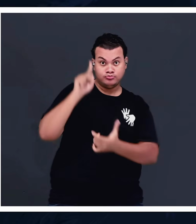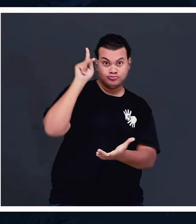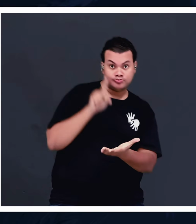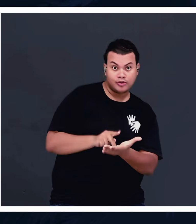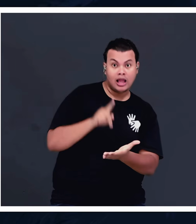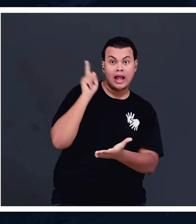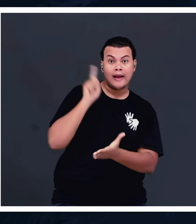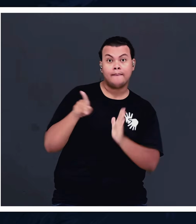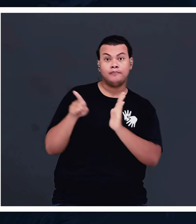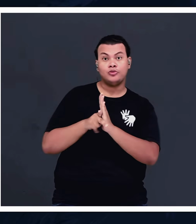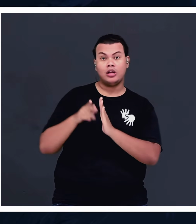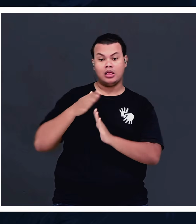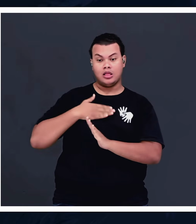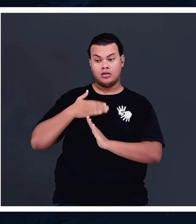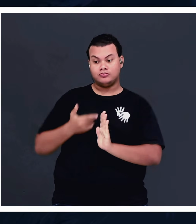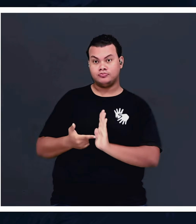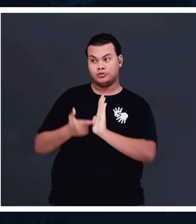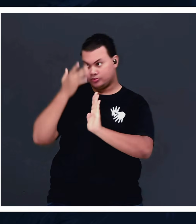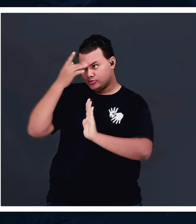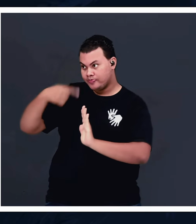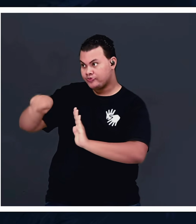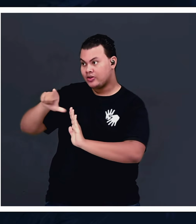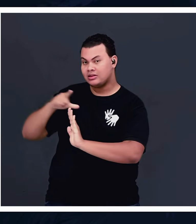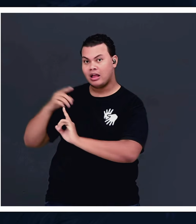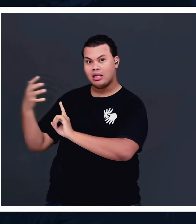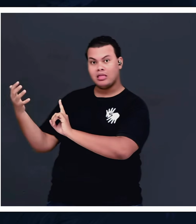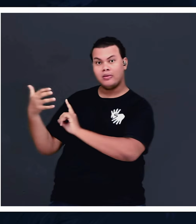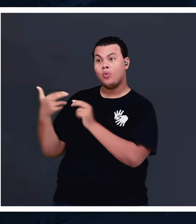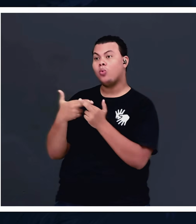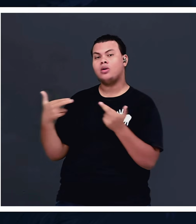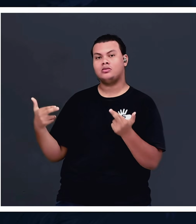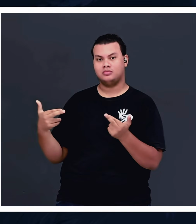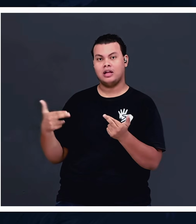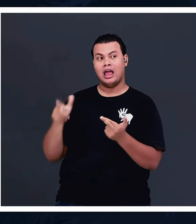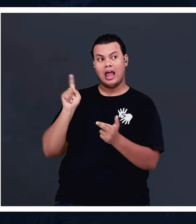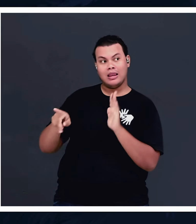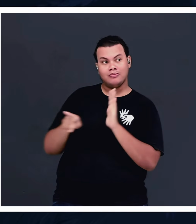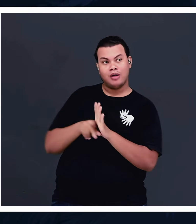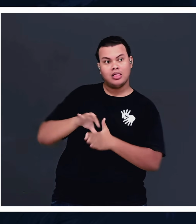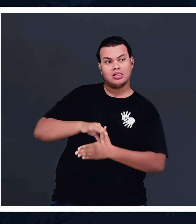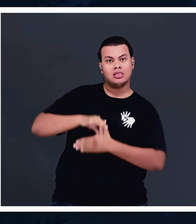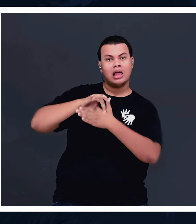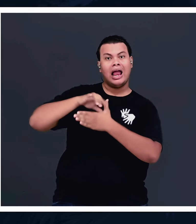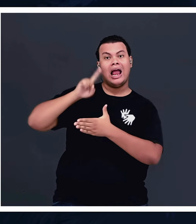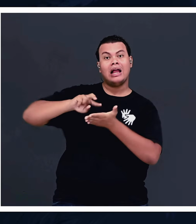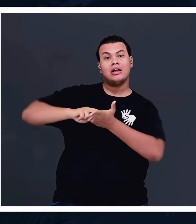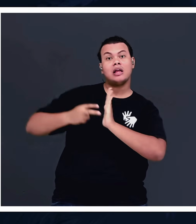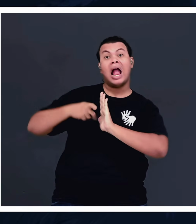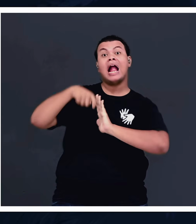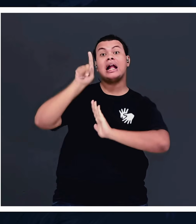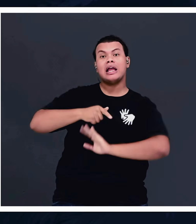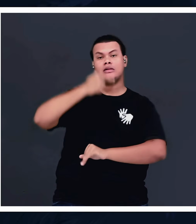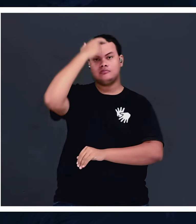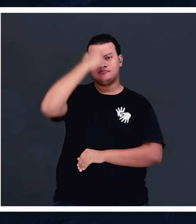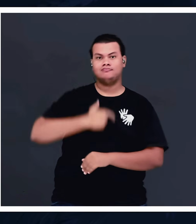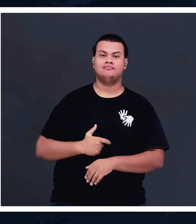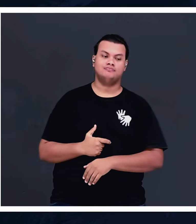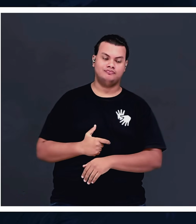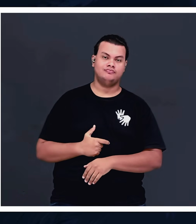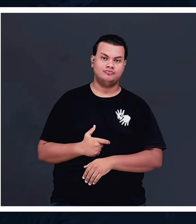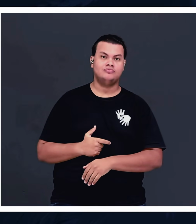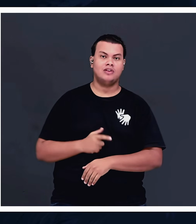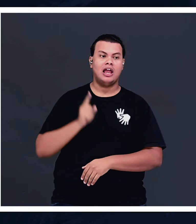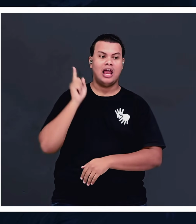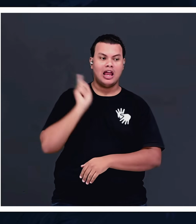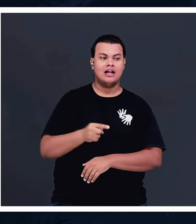condição exterior que te foi imposta. Aquilo te definiu, aquilo define quem você é.